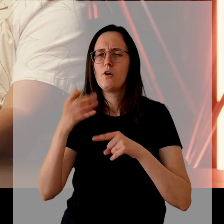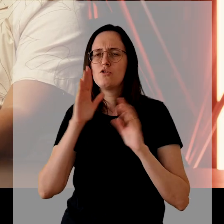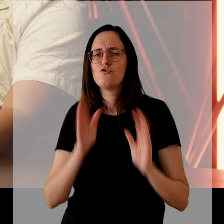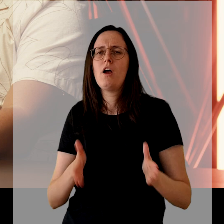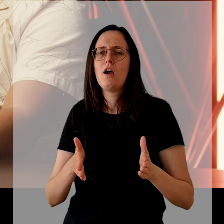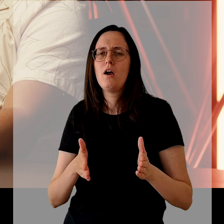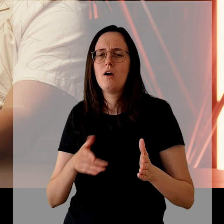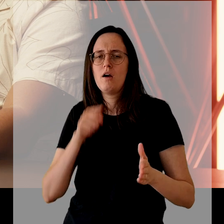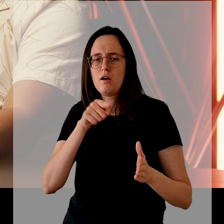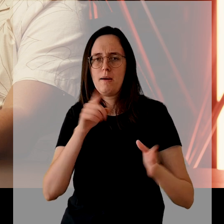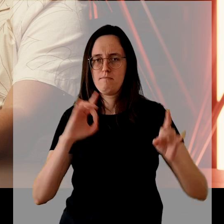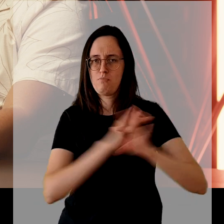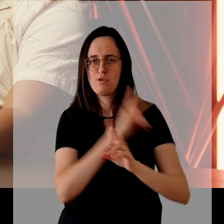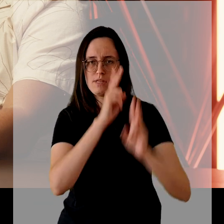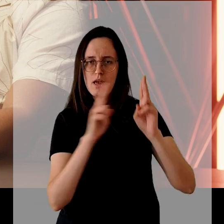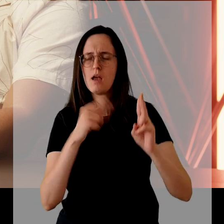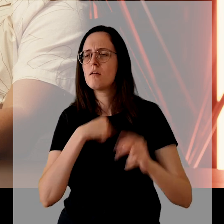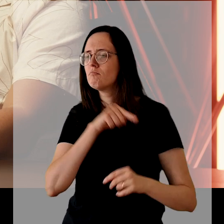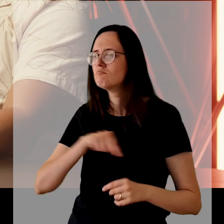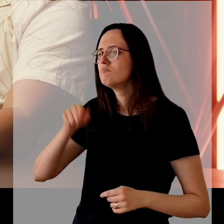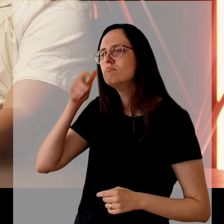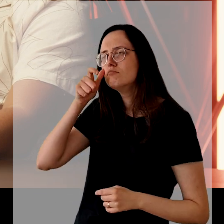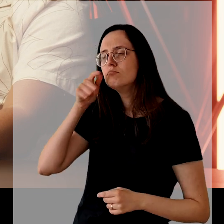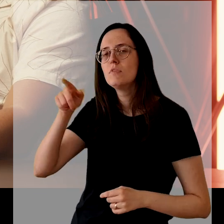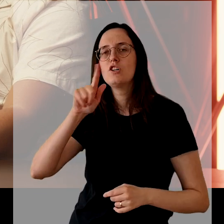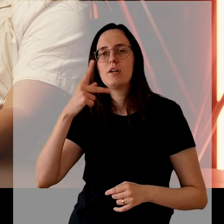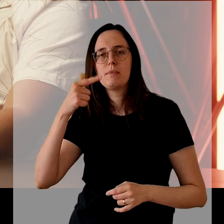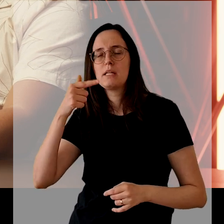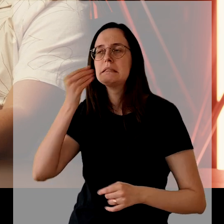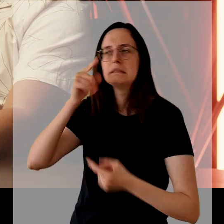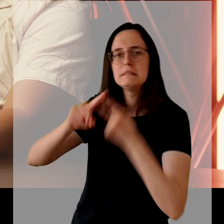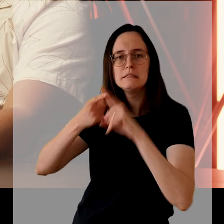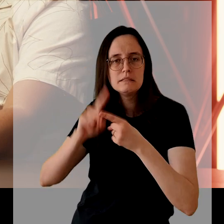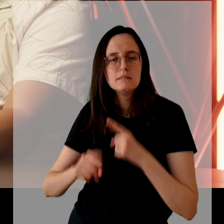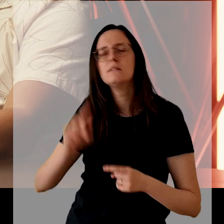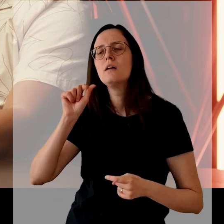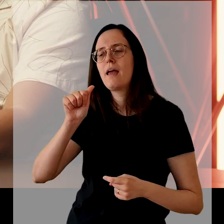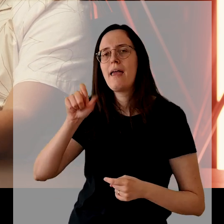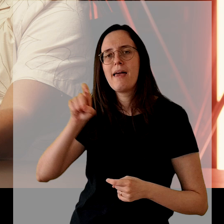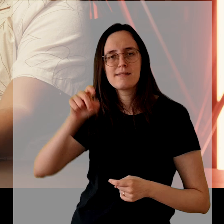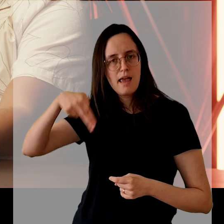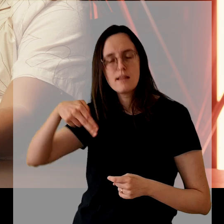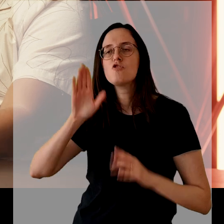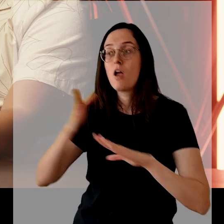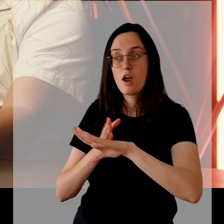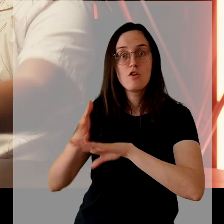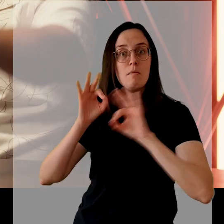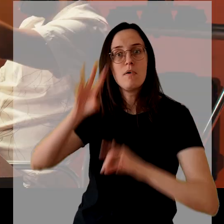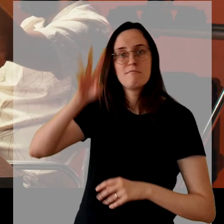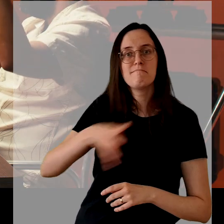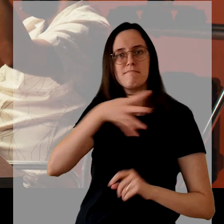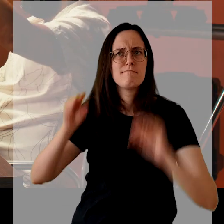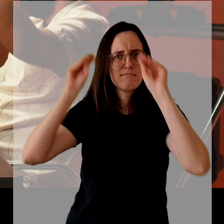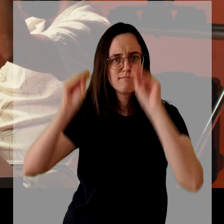a gente tinha feito o contracapa, e que a GP7 estava negociando com a EXN, e ela de fato entrou na EXN,